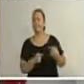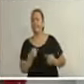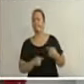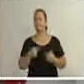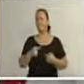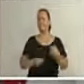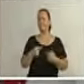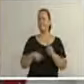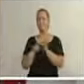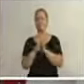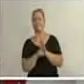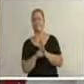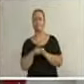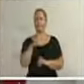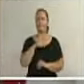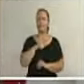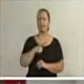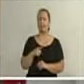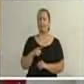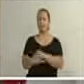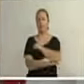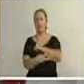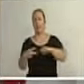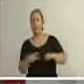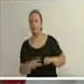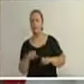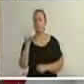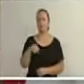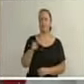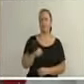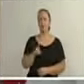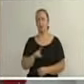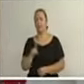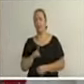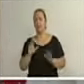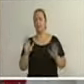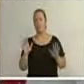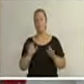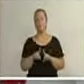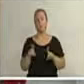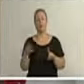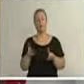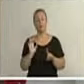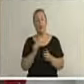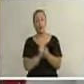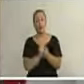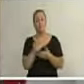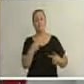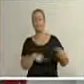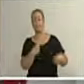e, pelo que me falaram, já discorreram sobre isso nessa tarde na tribuna da casa. E aí, sem dúvida, eu